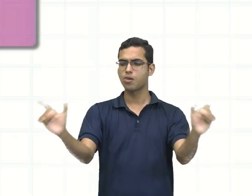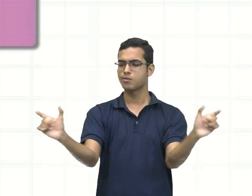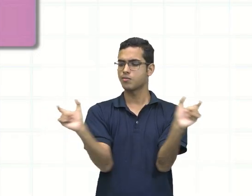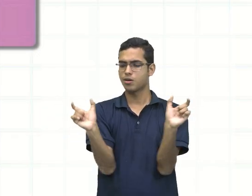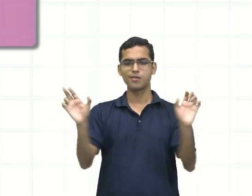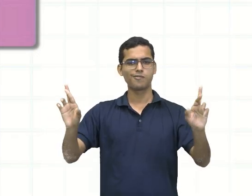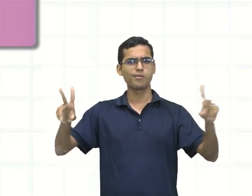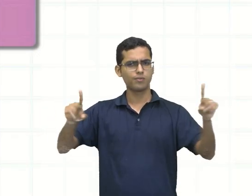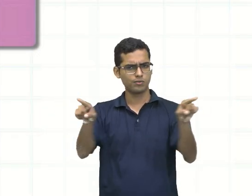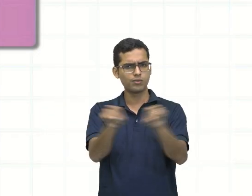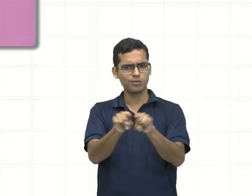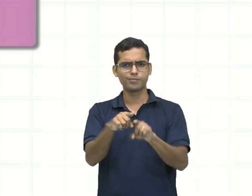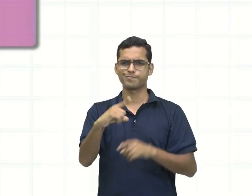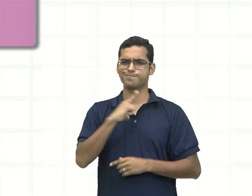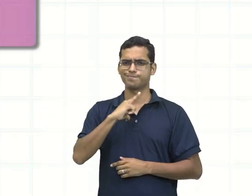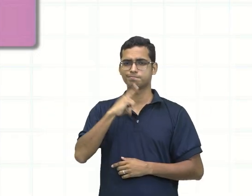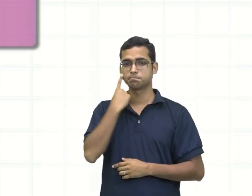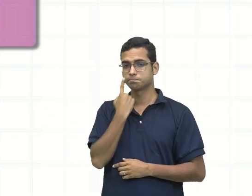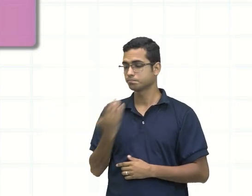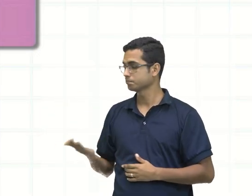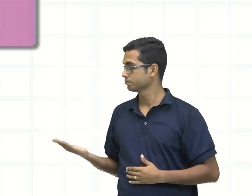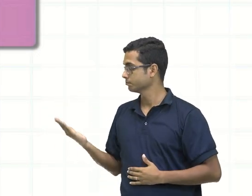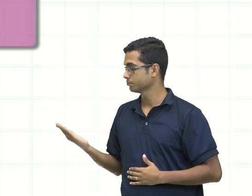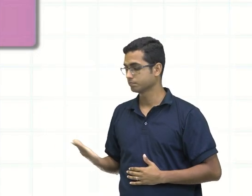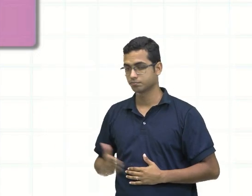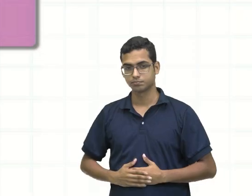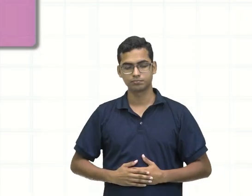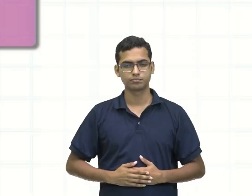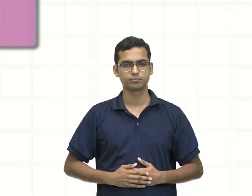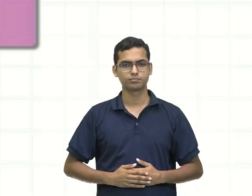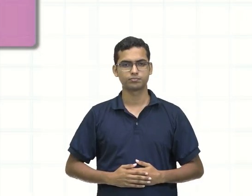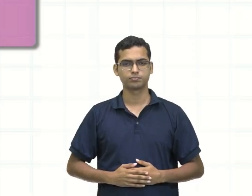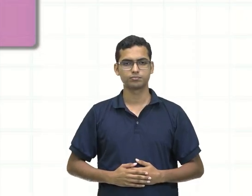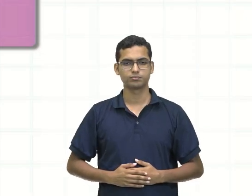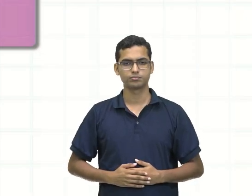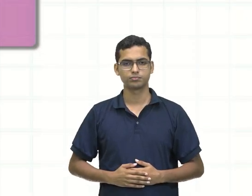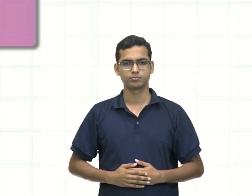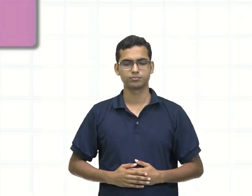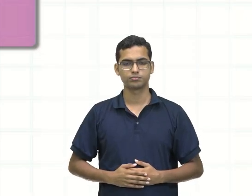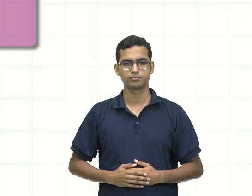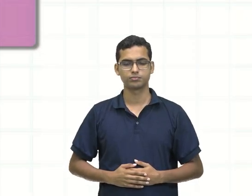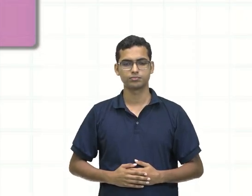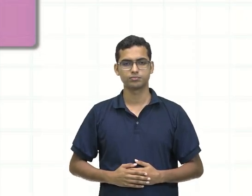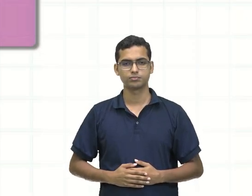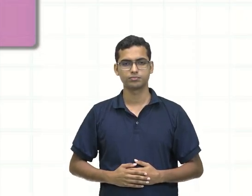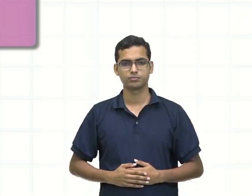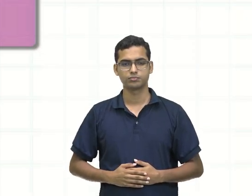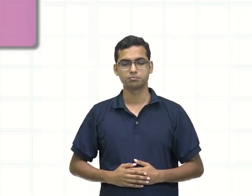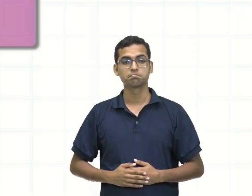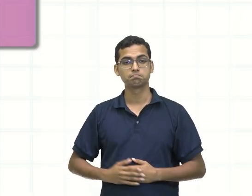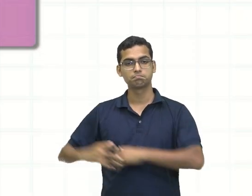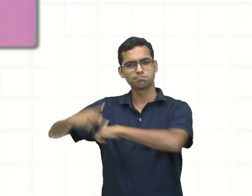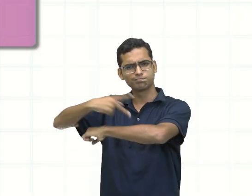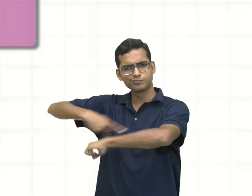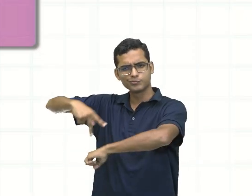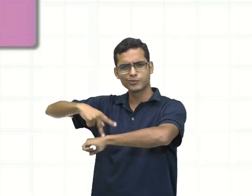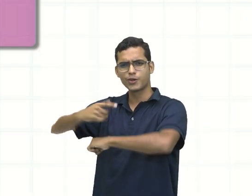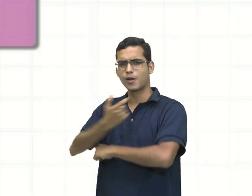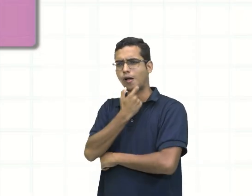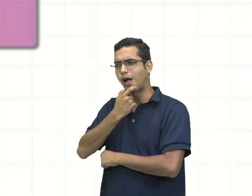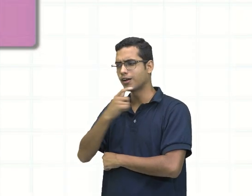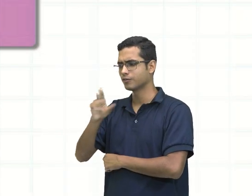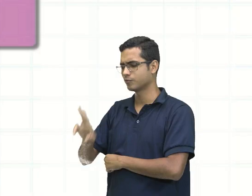para se referir a eles nesses países. Então, aqui na Grã-Bretanha, United